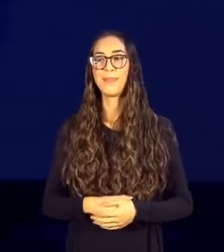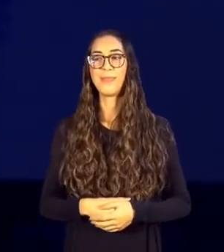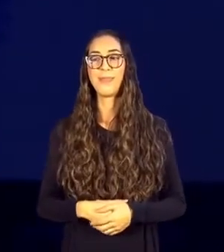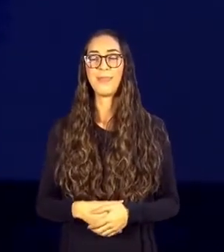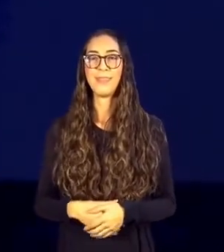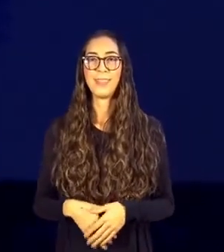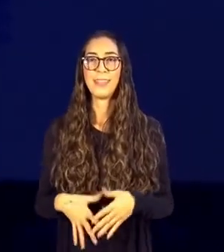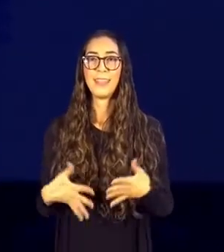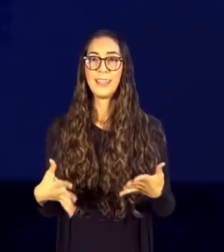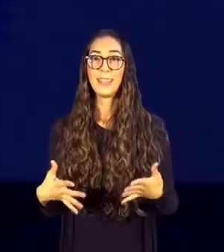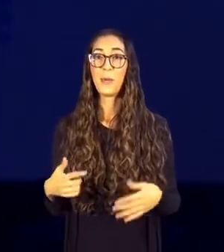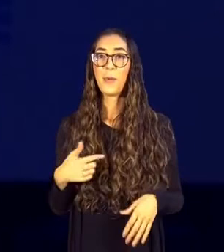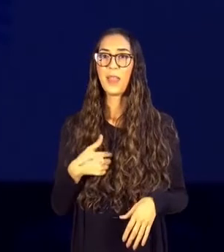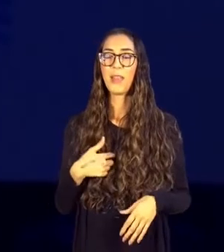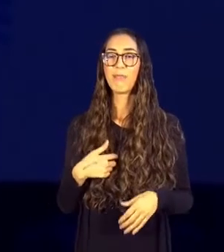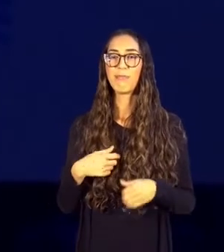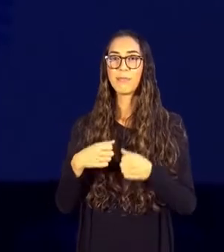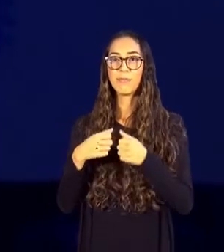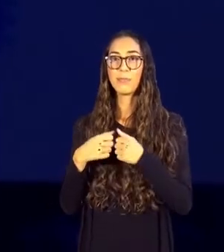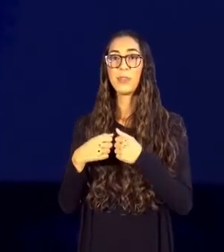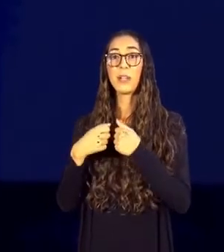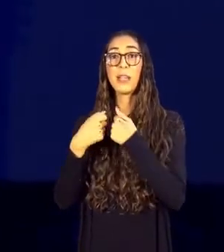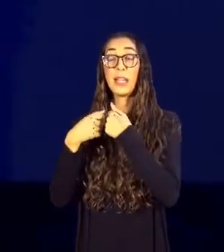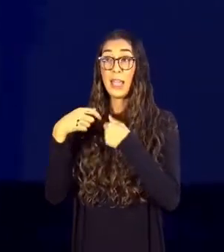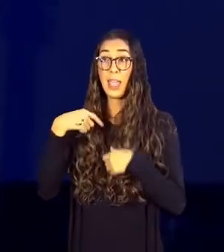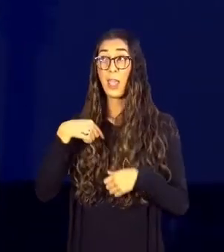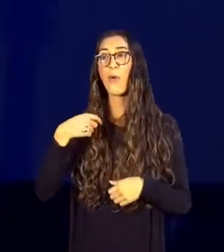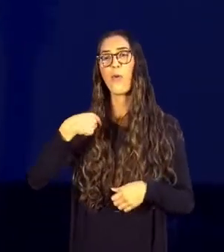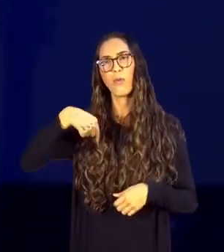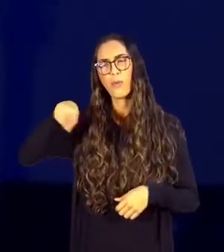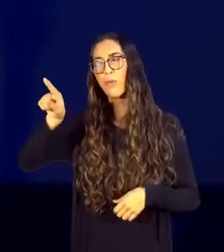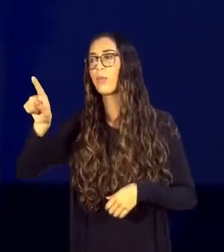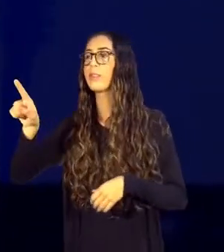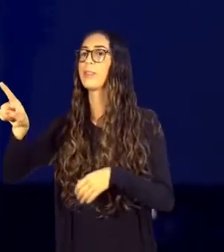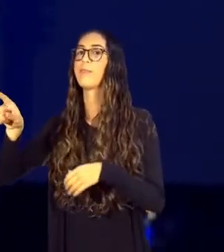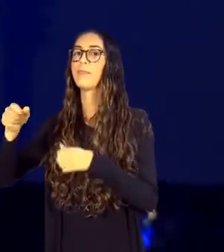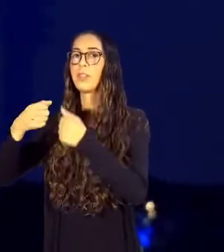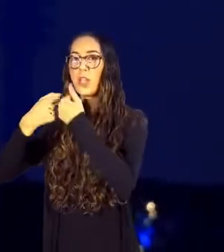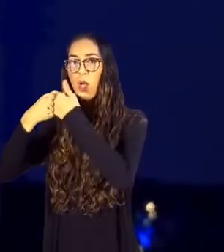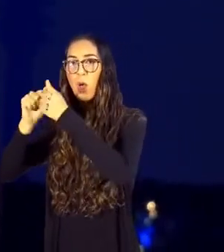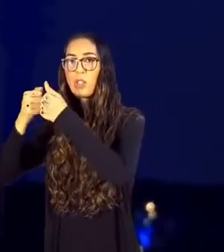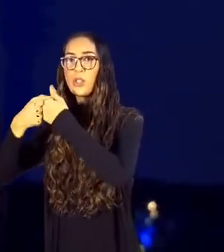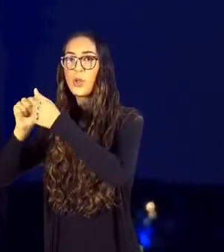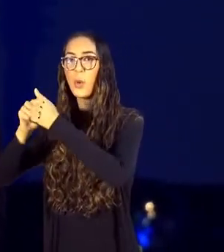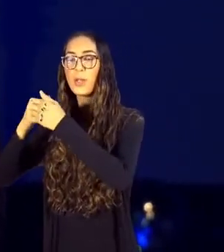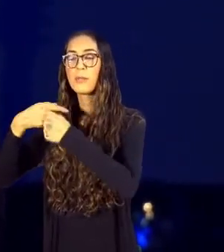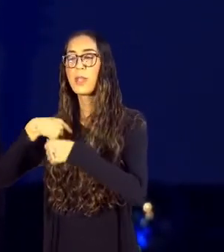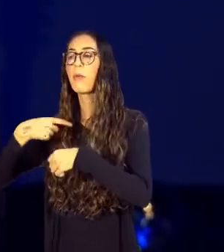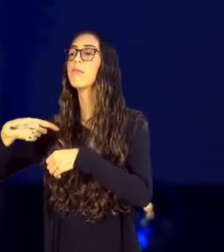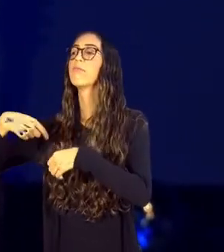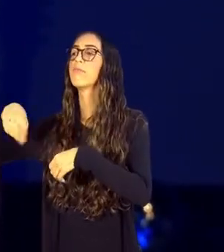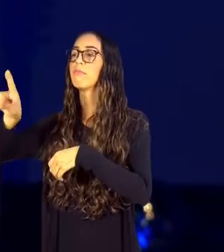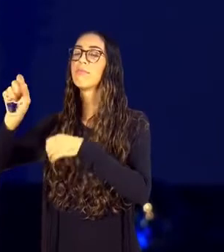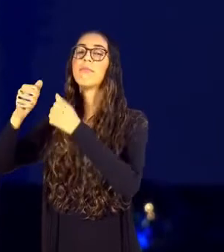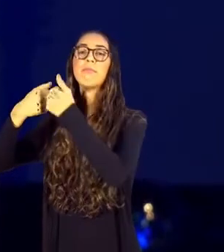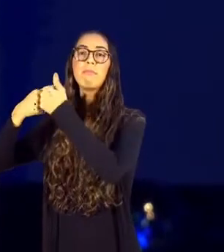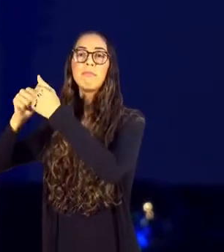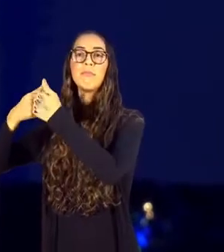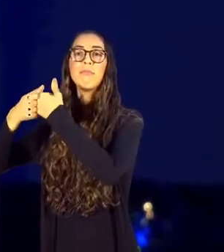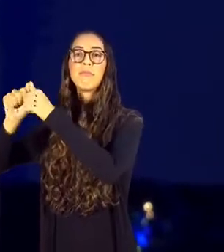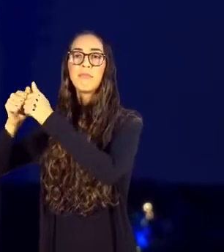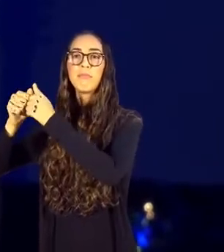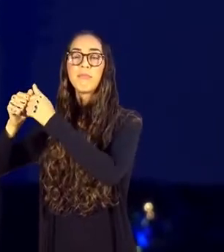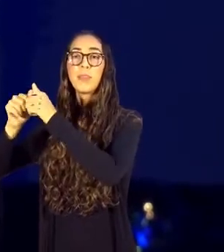durante 2 horas e meia. Eu fui assaltado no ônibus, eu não sei onde me assaltaram. Eu falei para minha mãe: mãe, eu vou ter que fazer a segunda via porque eu